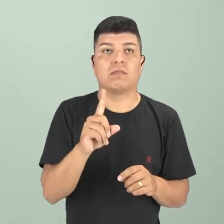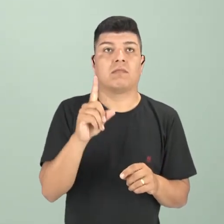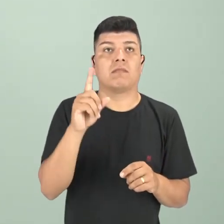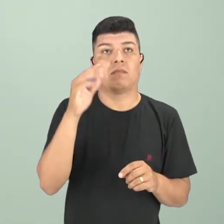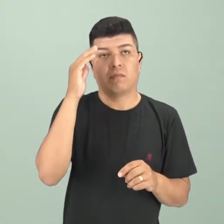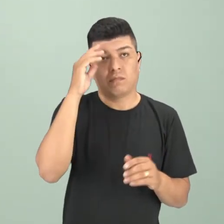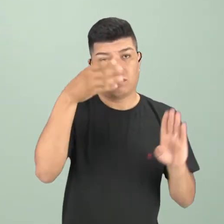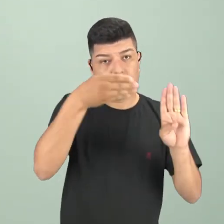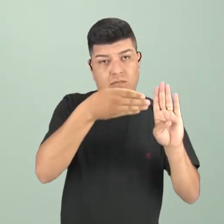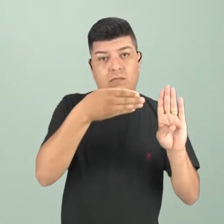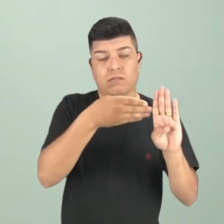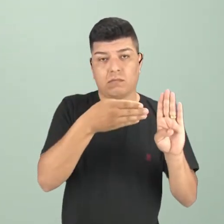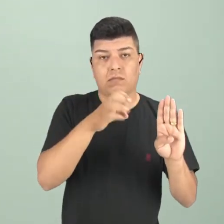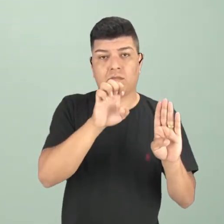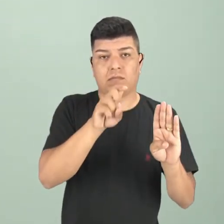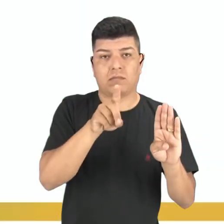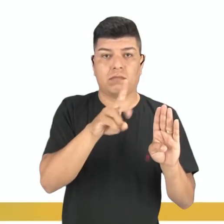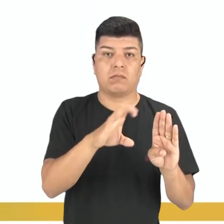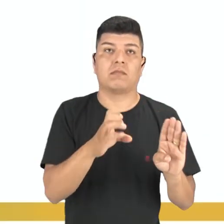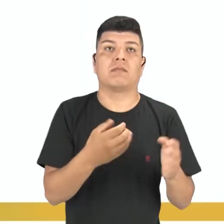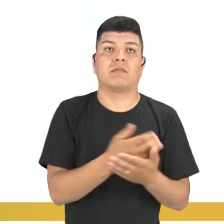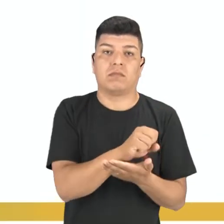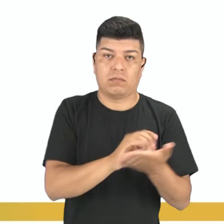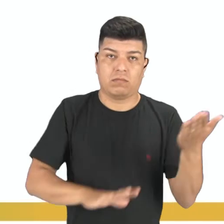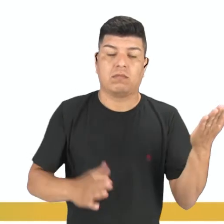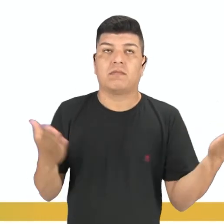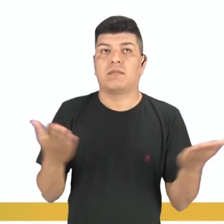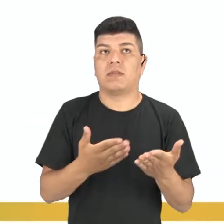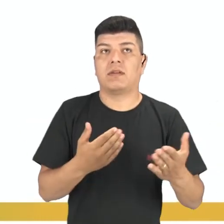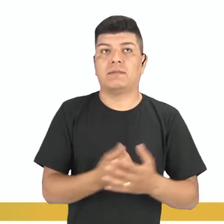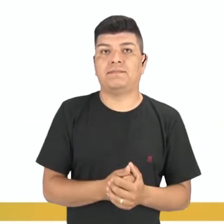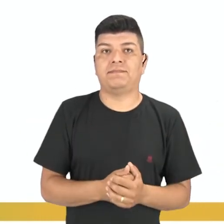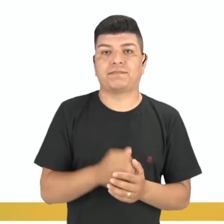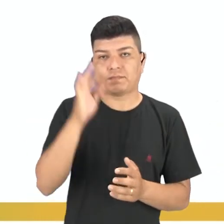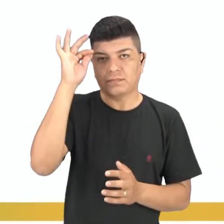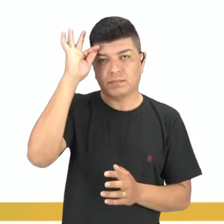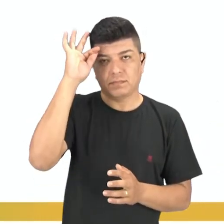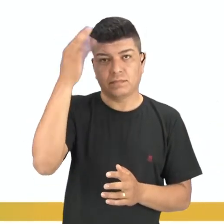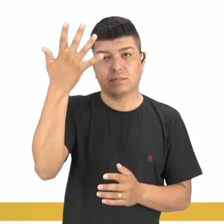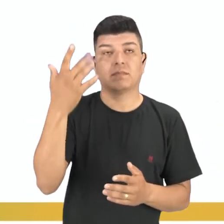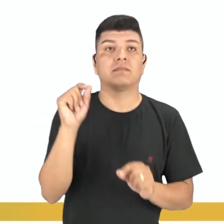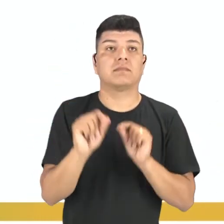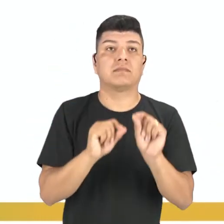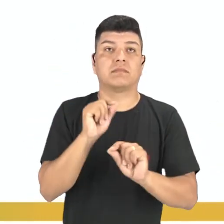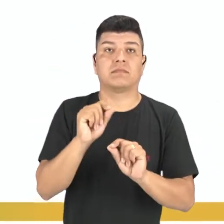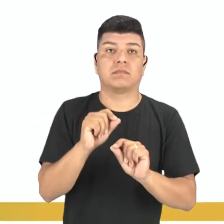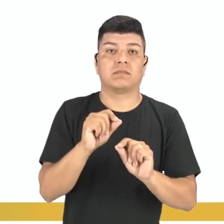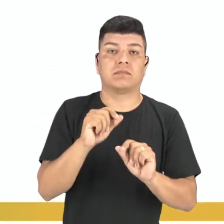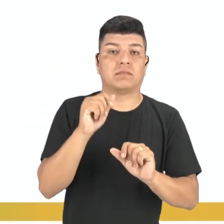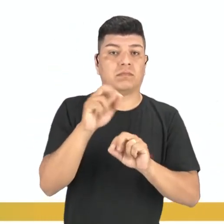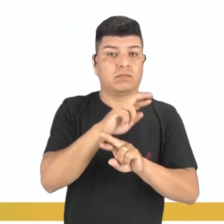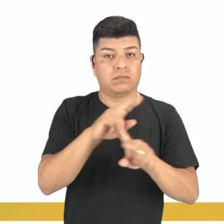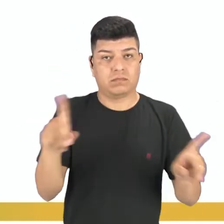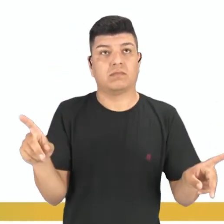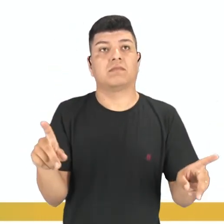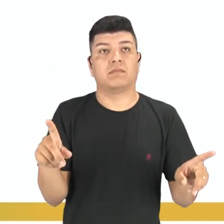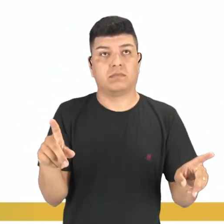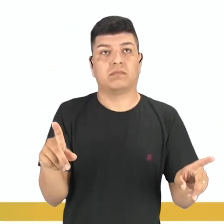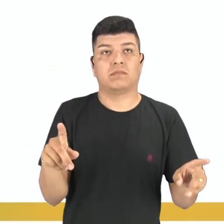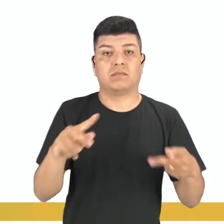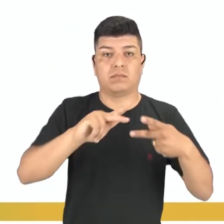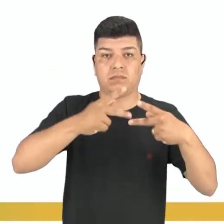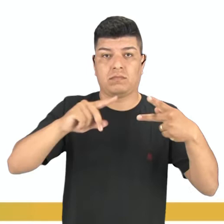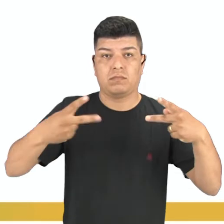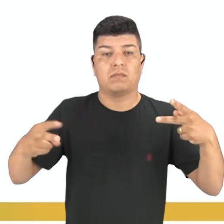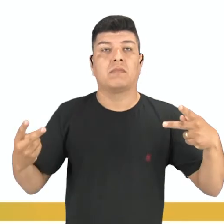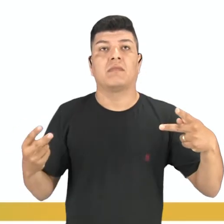se essa plataforma lá vamos a nossa exercitamos é um fenômeno inverso da pleiotropia ou seja o